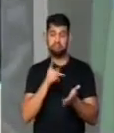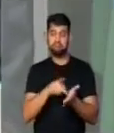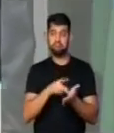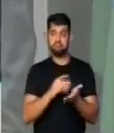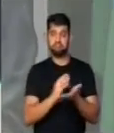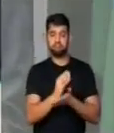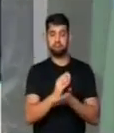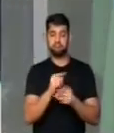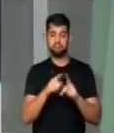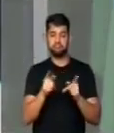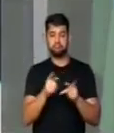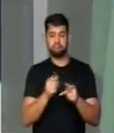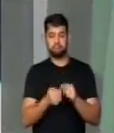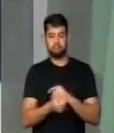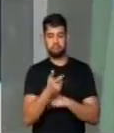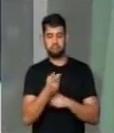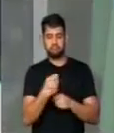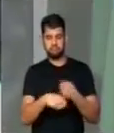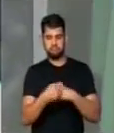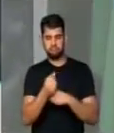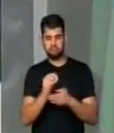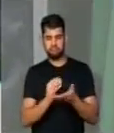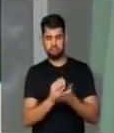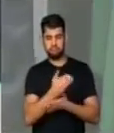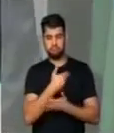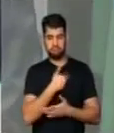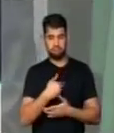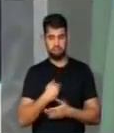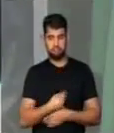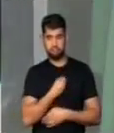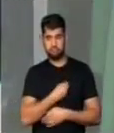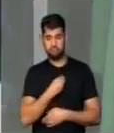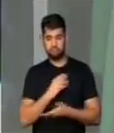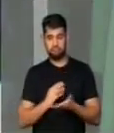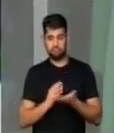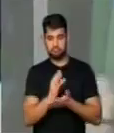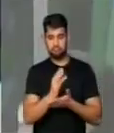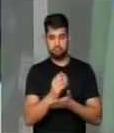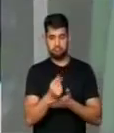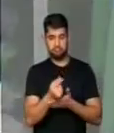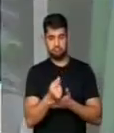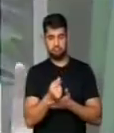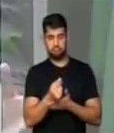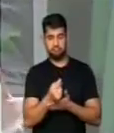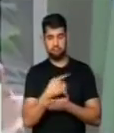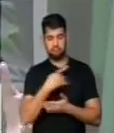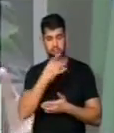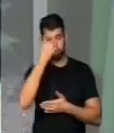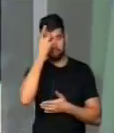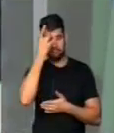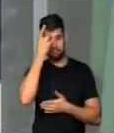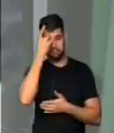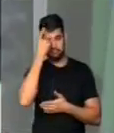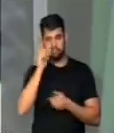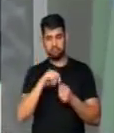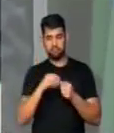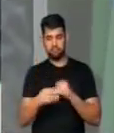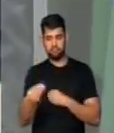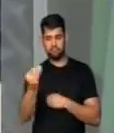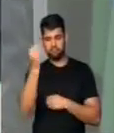verdade, mas o pouco recurso que o governo atual tem para investir, lógico que ele é